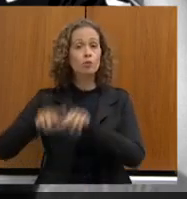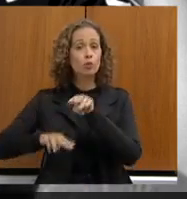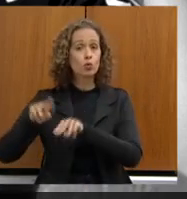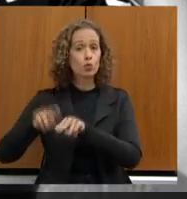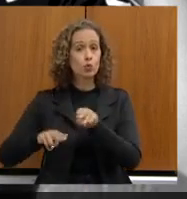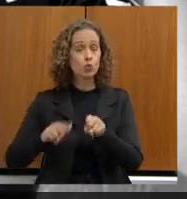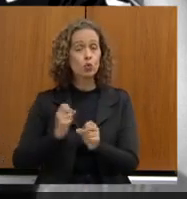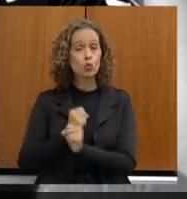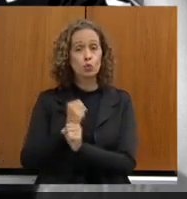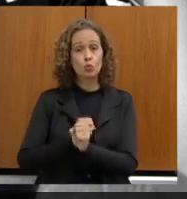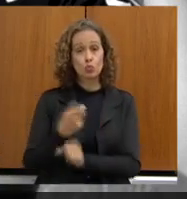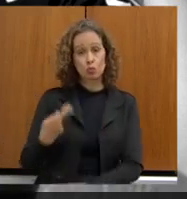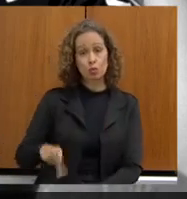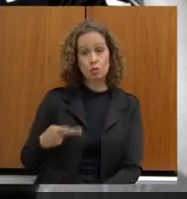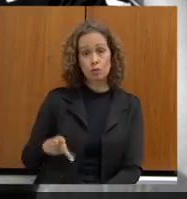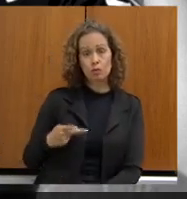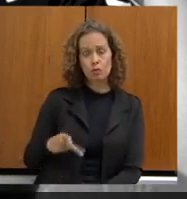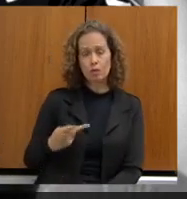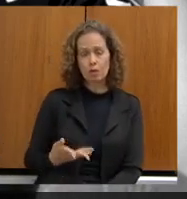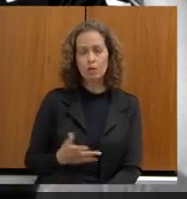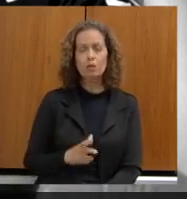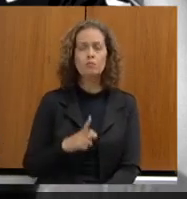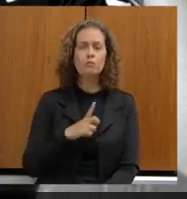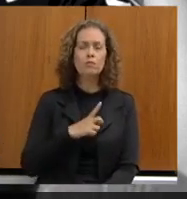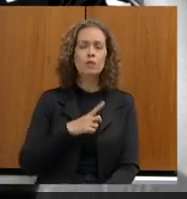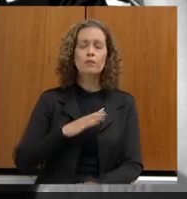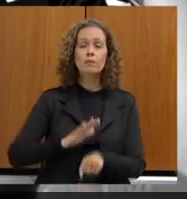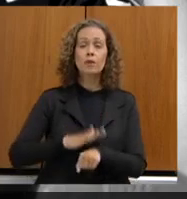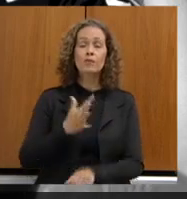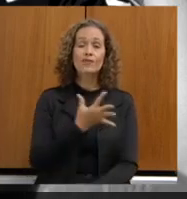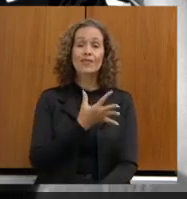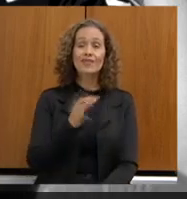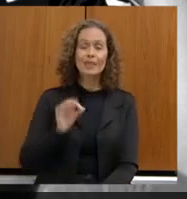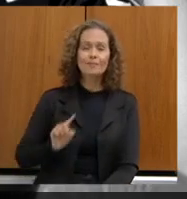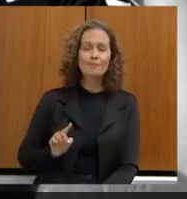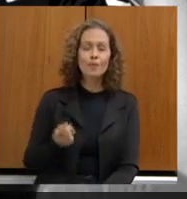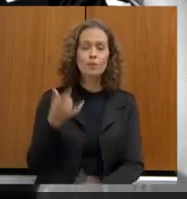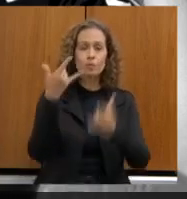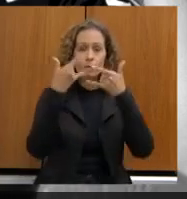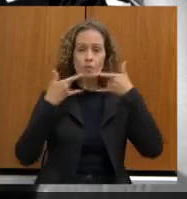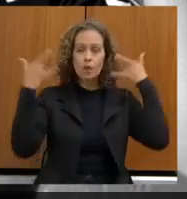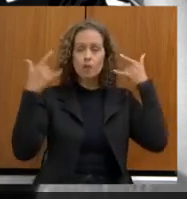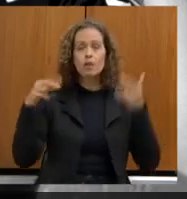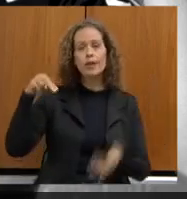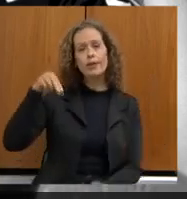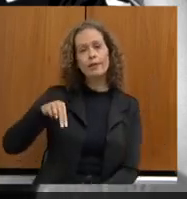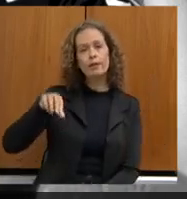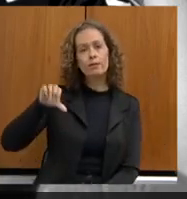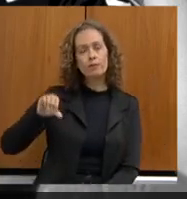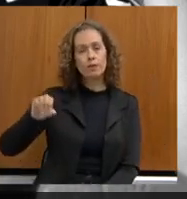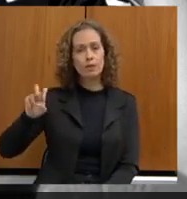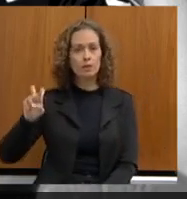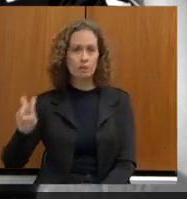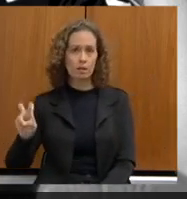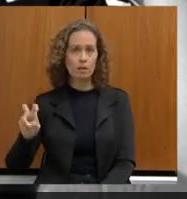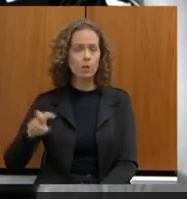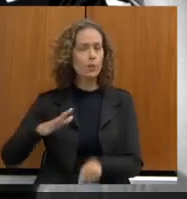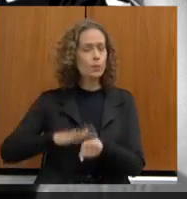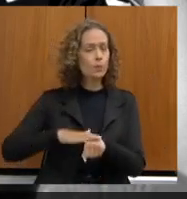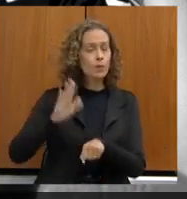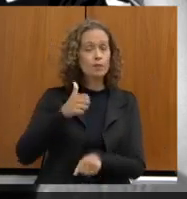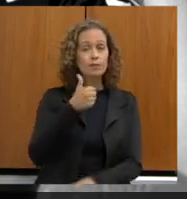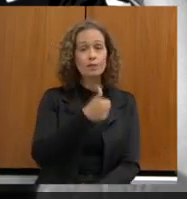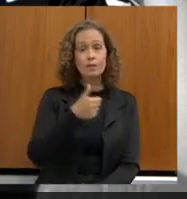procedeu aquisição de mais de 10 mil máscaras n-95 mais de